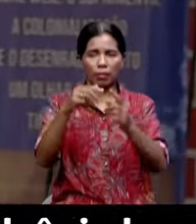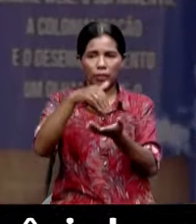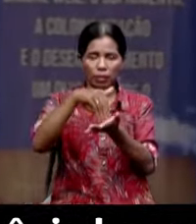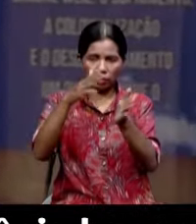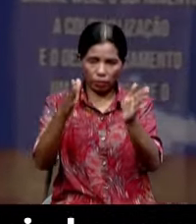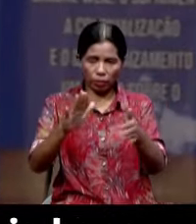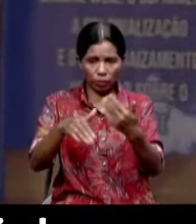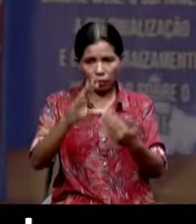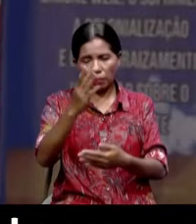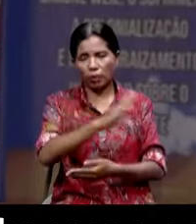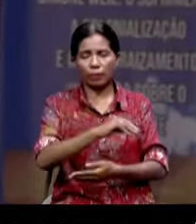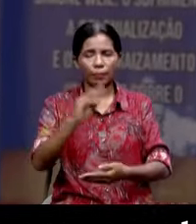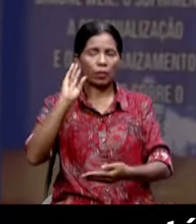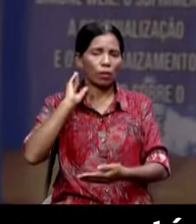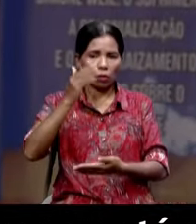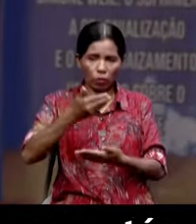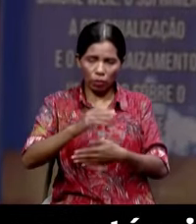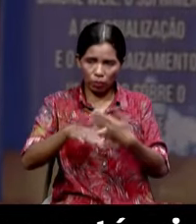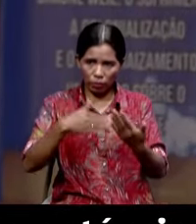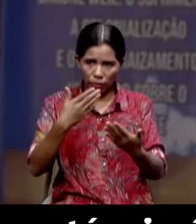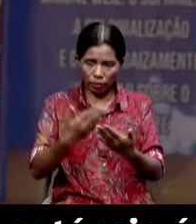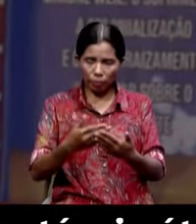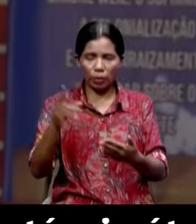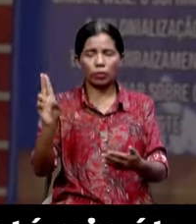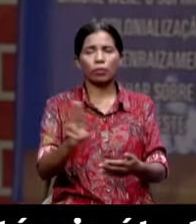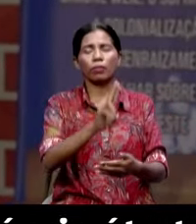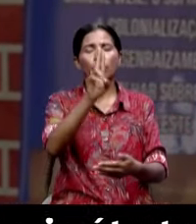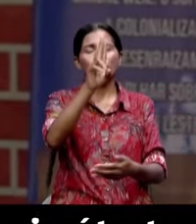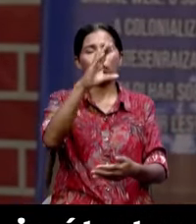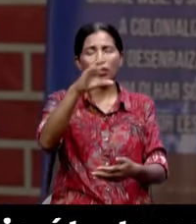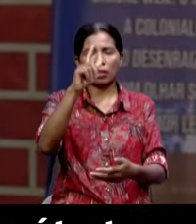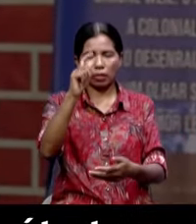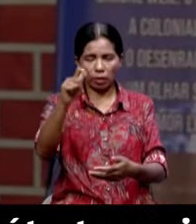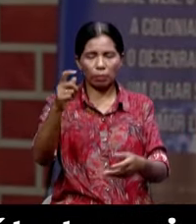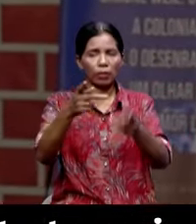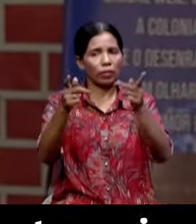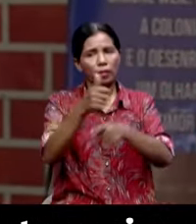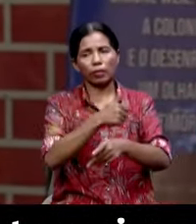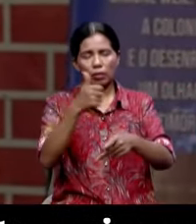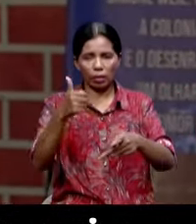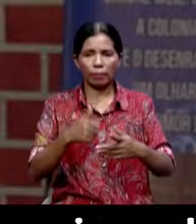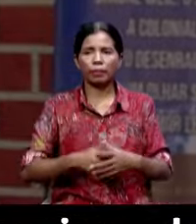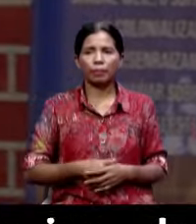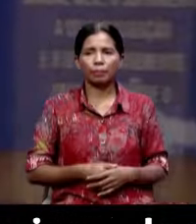para o Zinari, para nós, no meu Universidade Católica, ou para fazer de nós, a tudo.